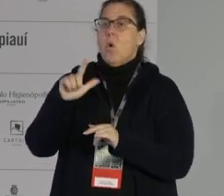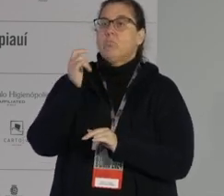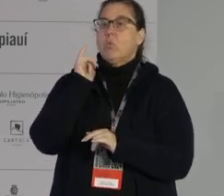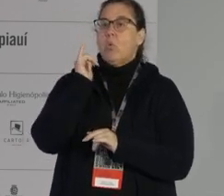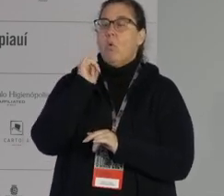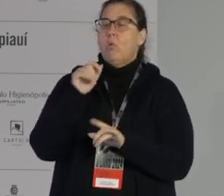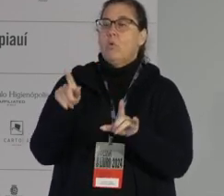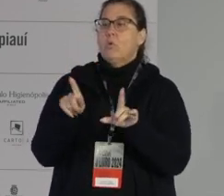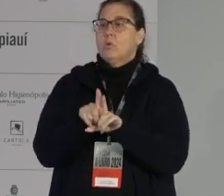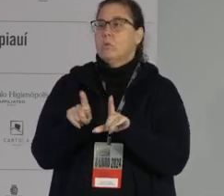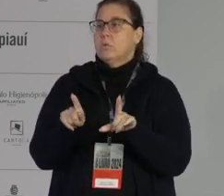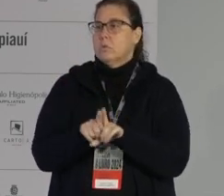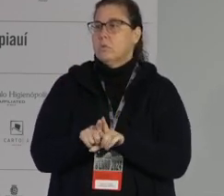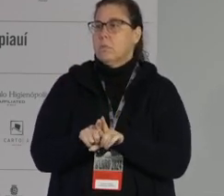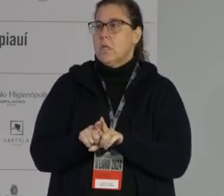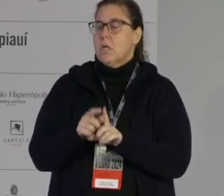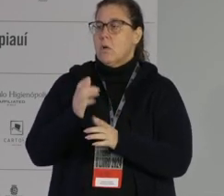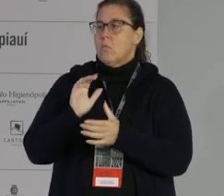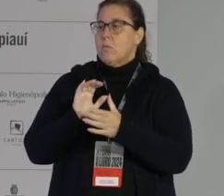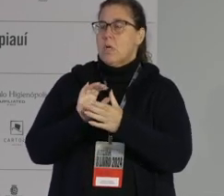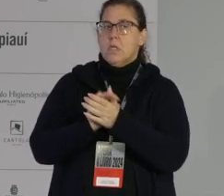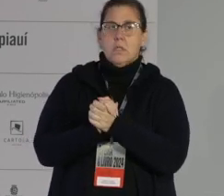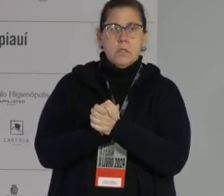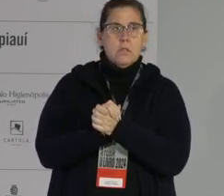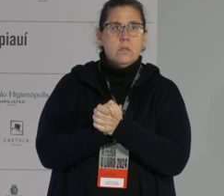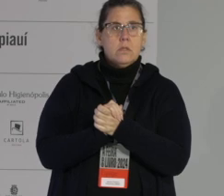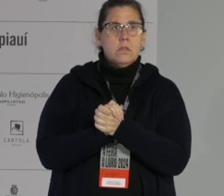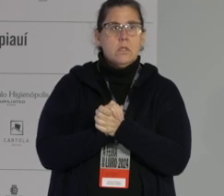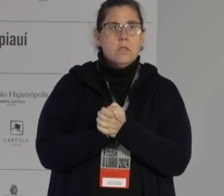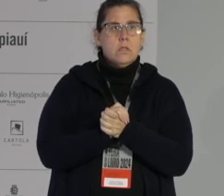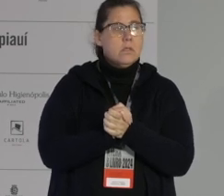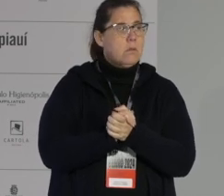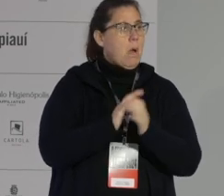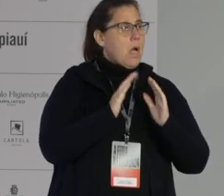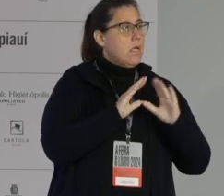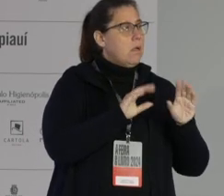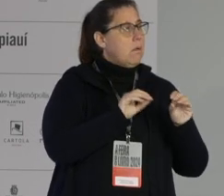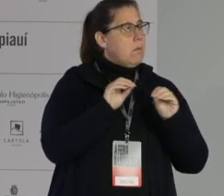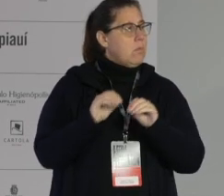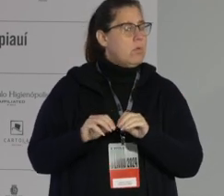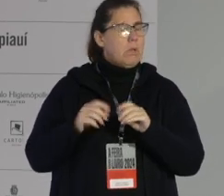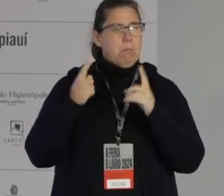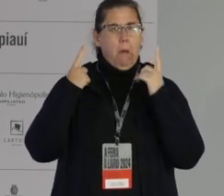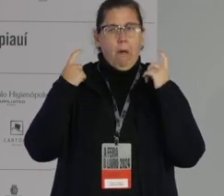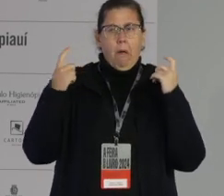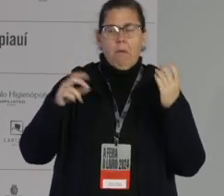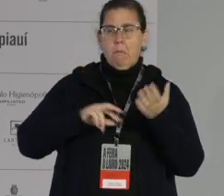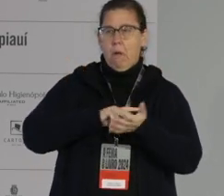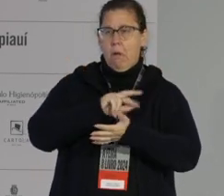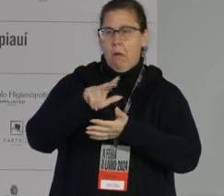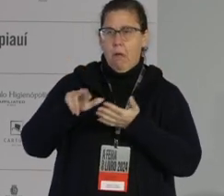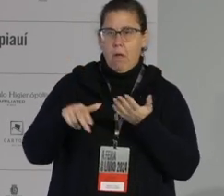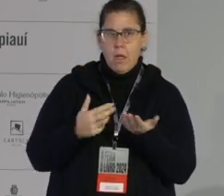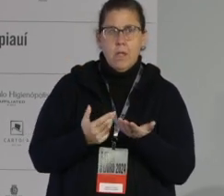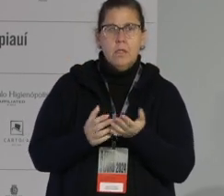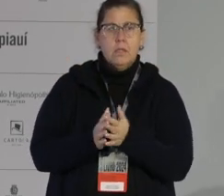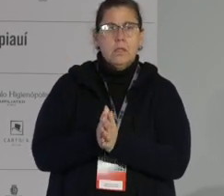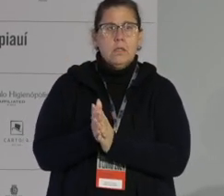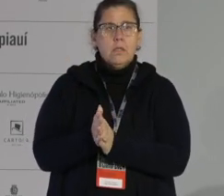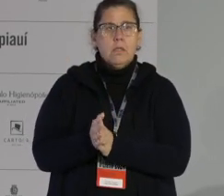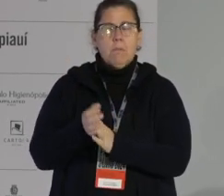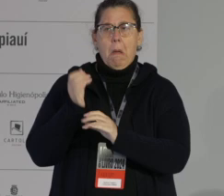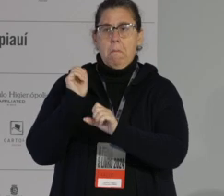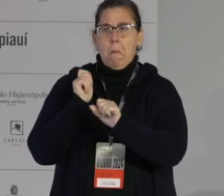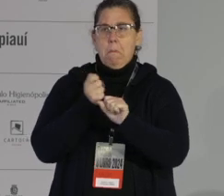que é um casal que se muda junto para uma casa e daí tem vários barulhos, assim, um conto muito barulhento de